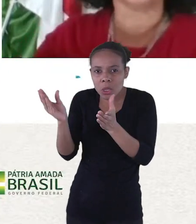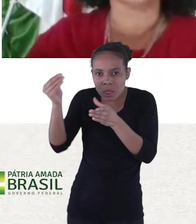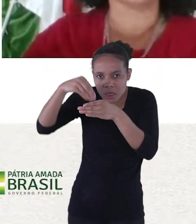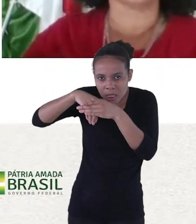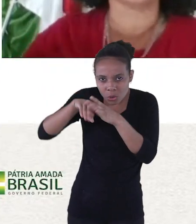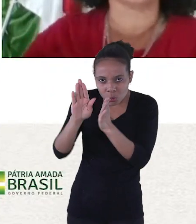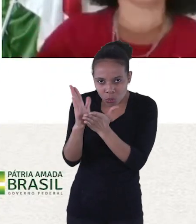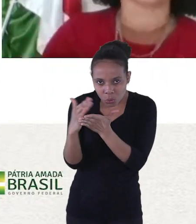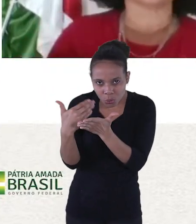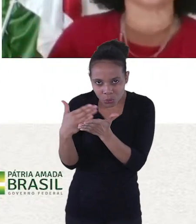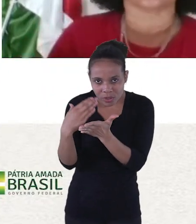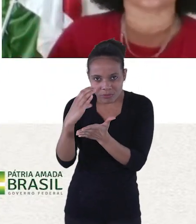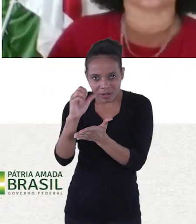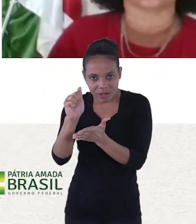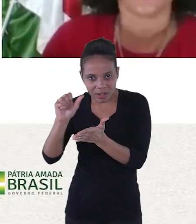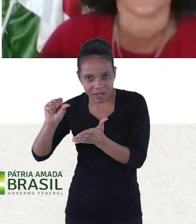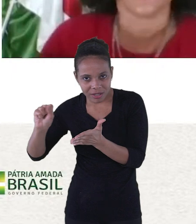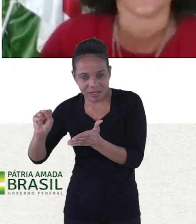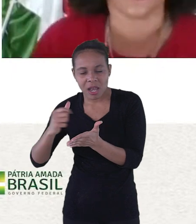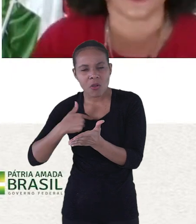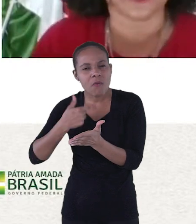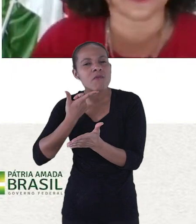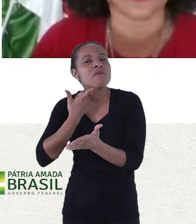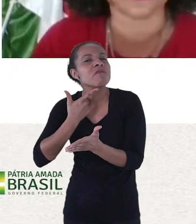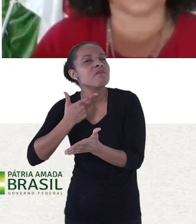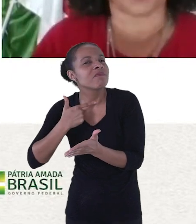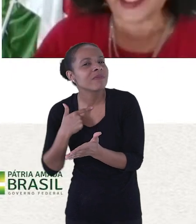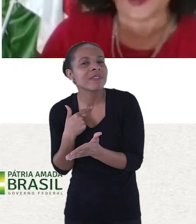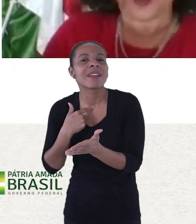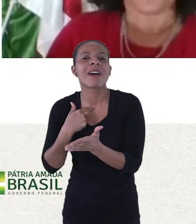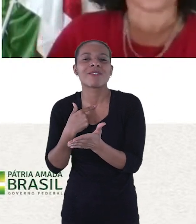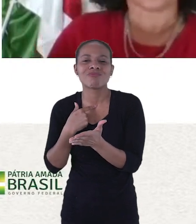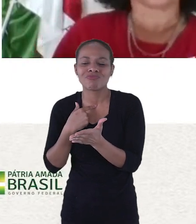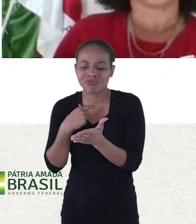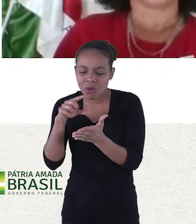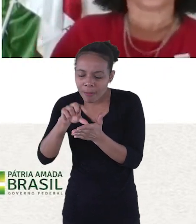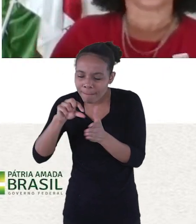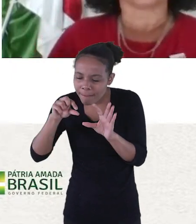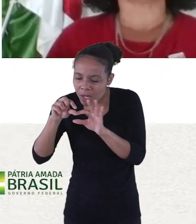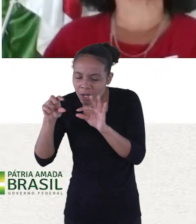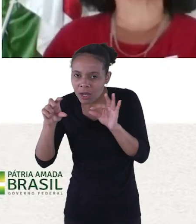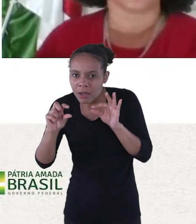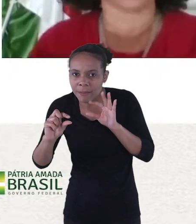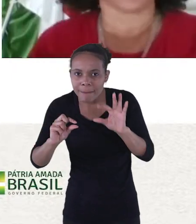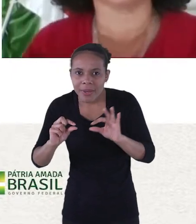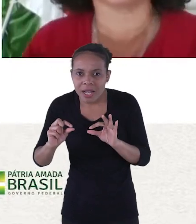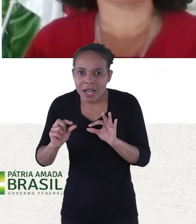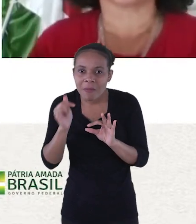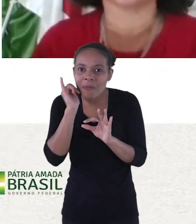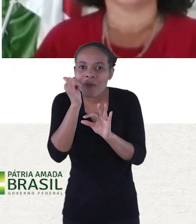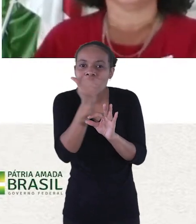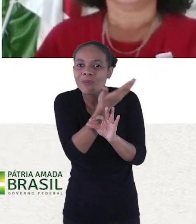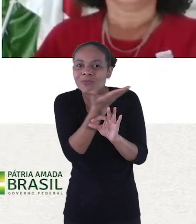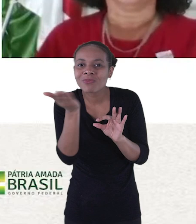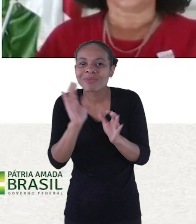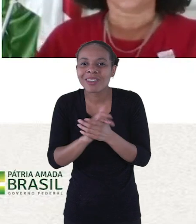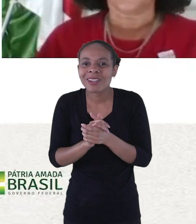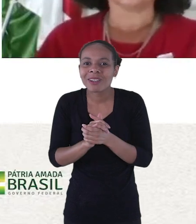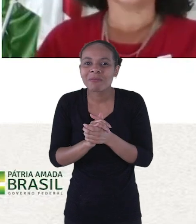tive vontade de recortá-los para citar, para tentar convencer as pessoas de que é preciso olhar para a